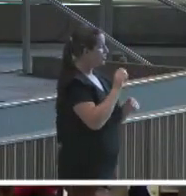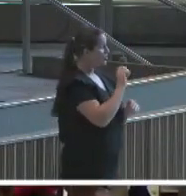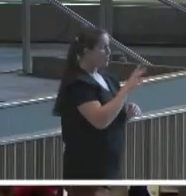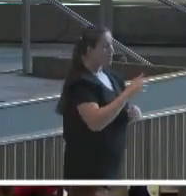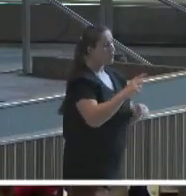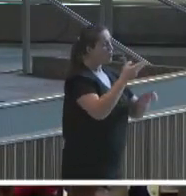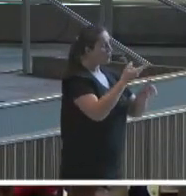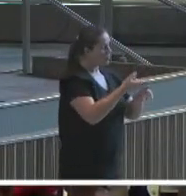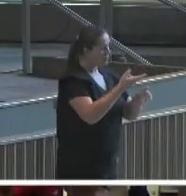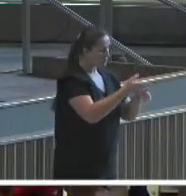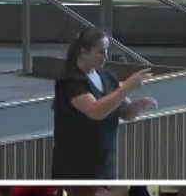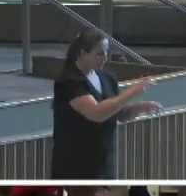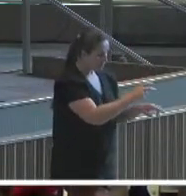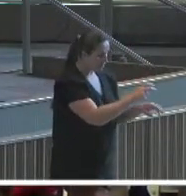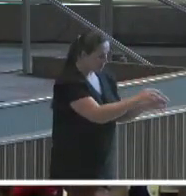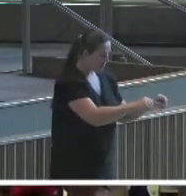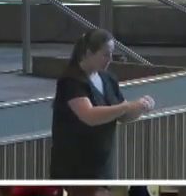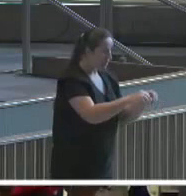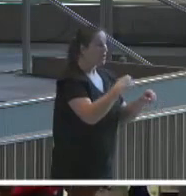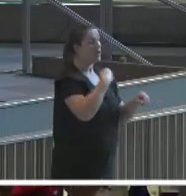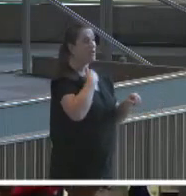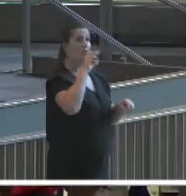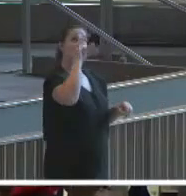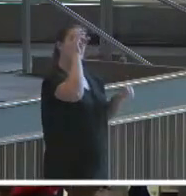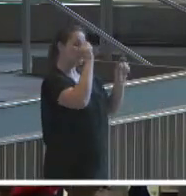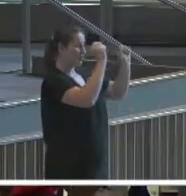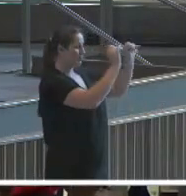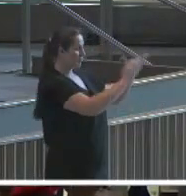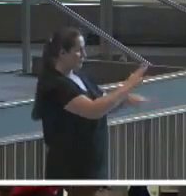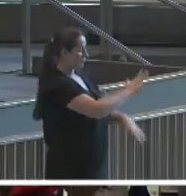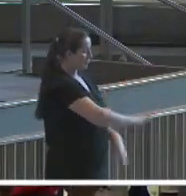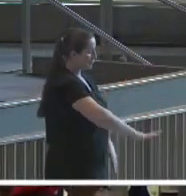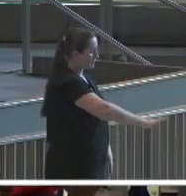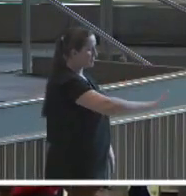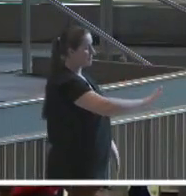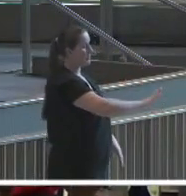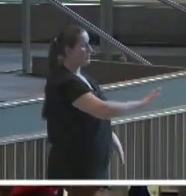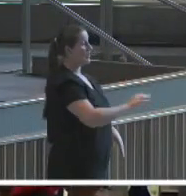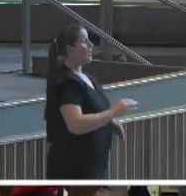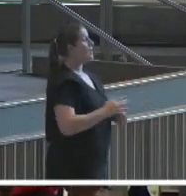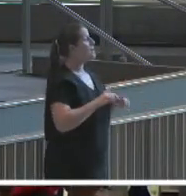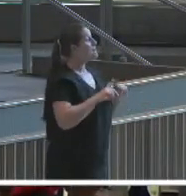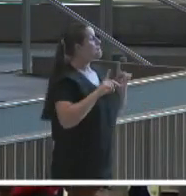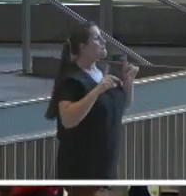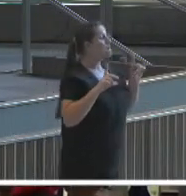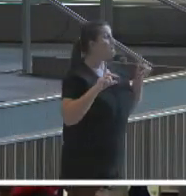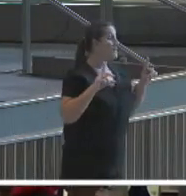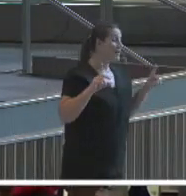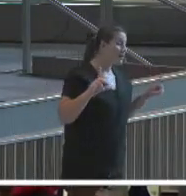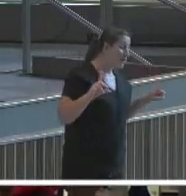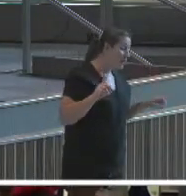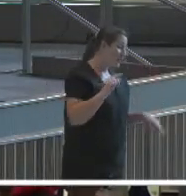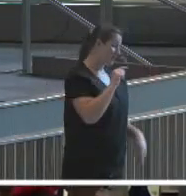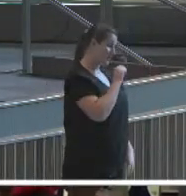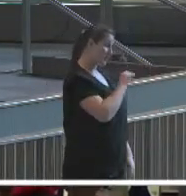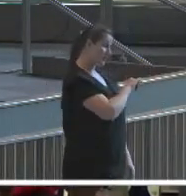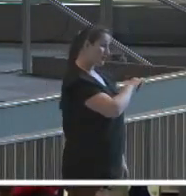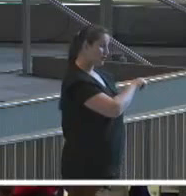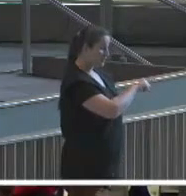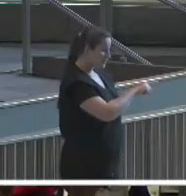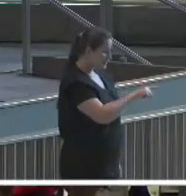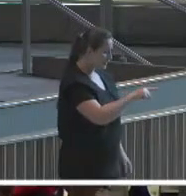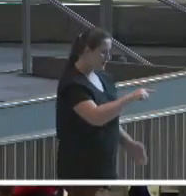Eu vou abençoar vocês. Agora, se vocês não cumprirem o